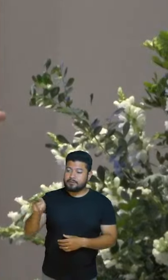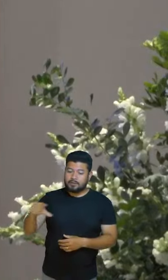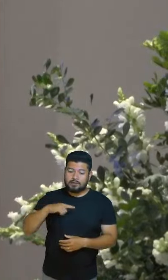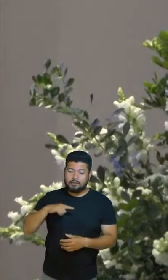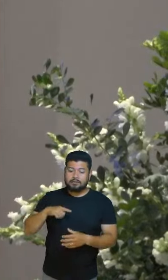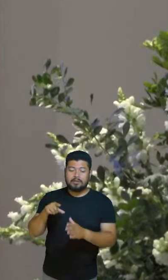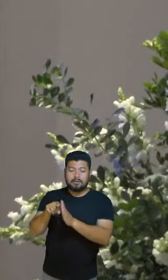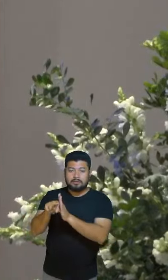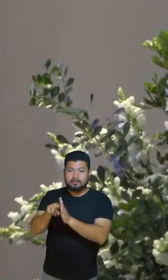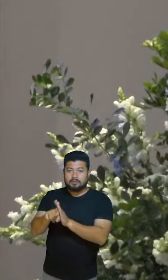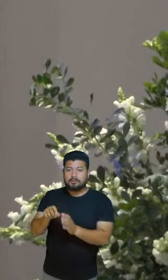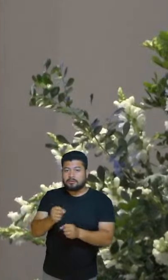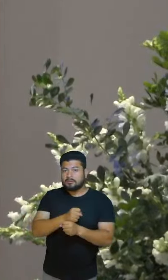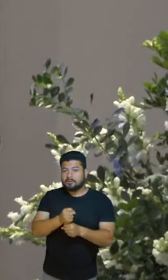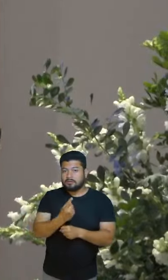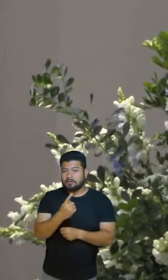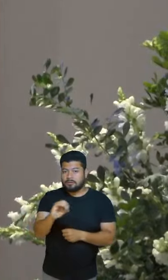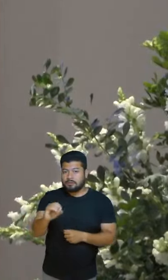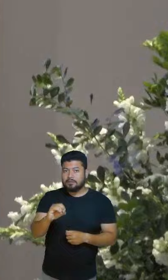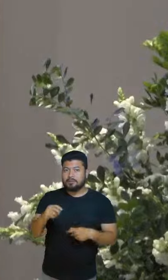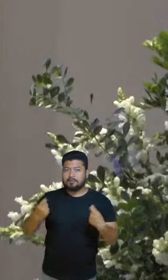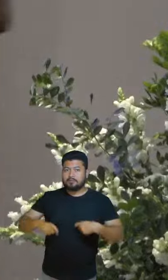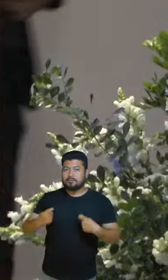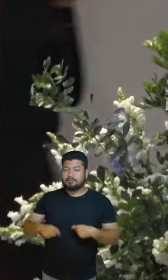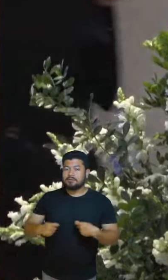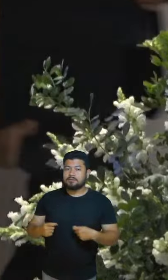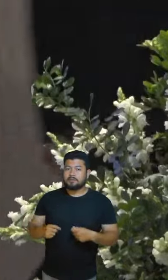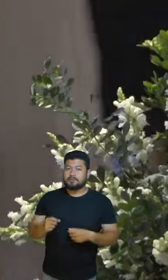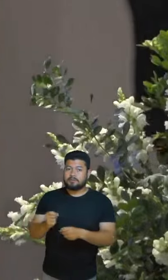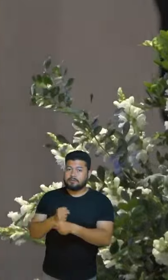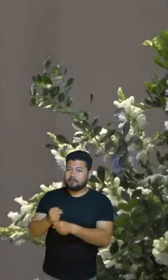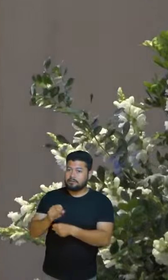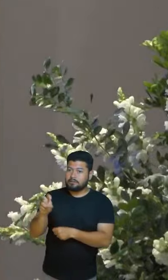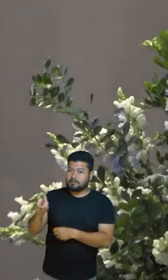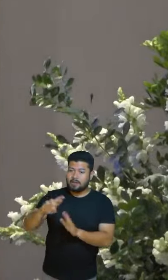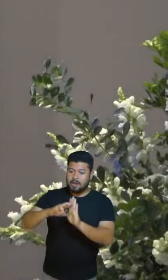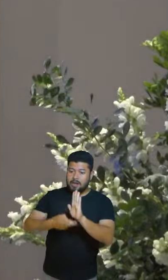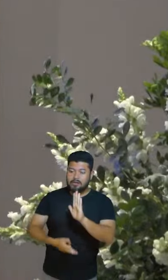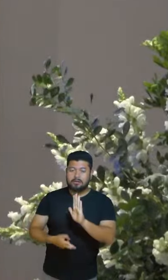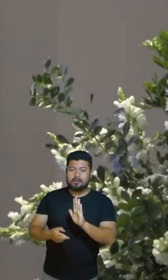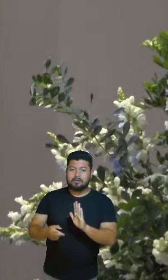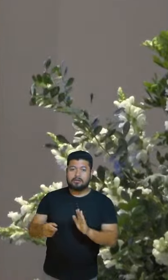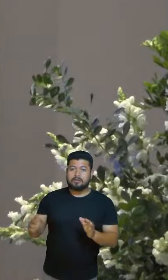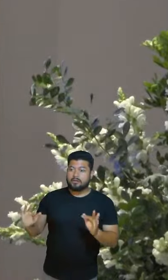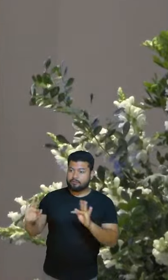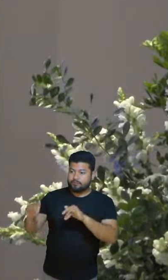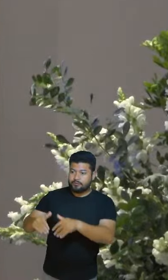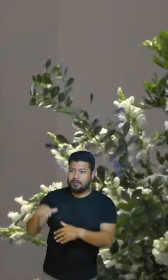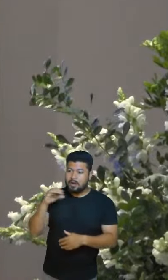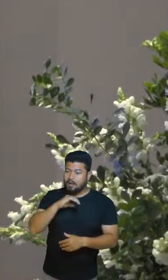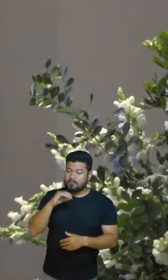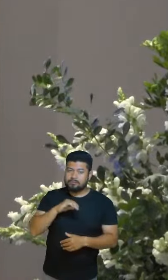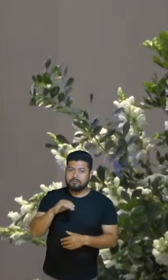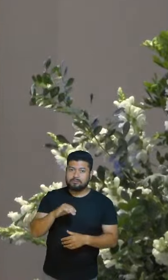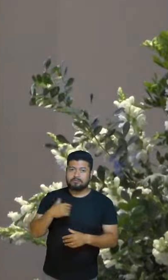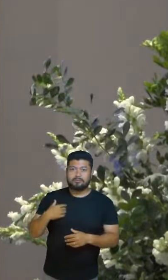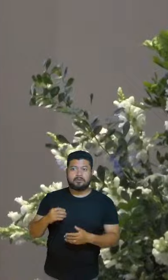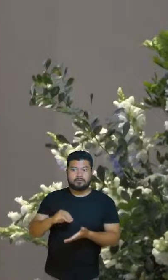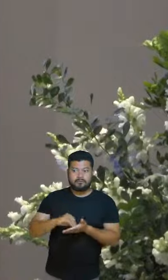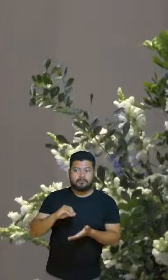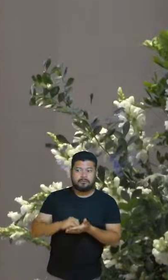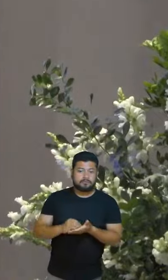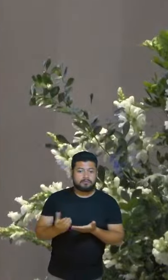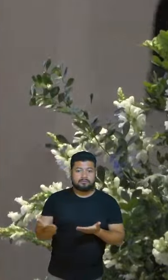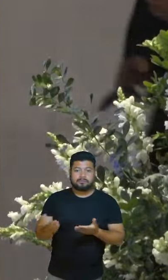demore 10 anos ela precisa entregar um relatório em 5 anos aquela pesquisa não estará completa ou mais se a